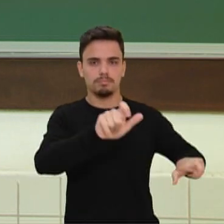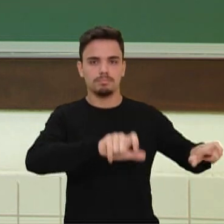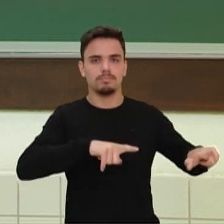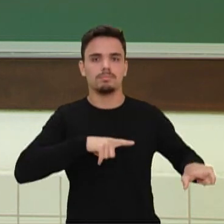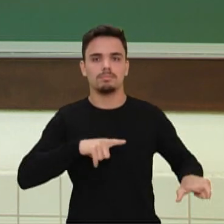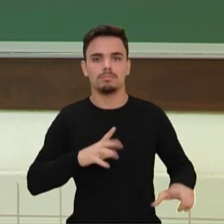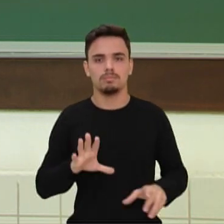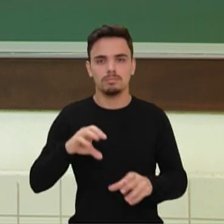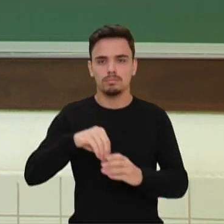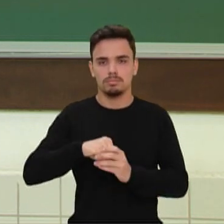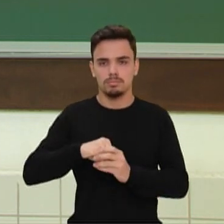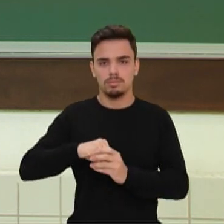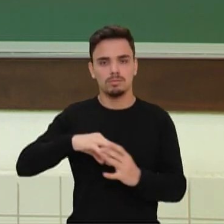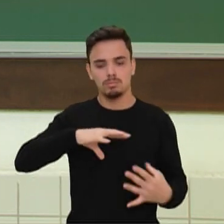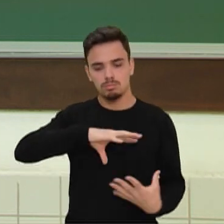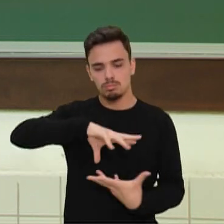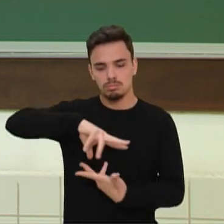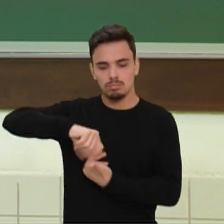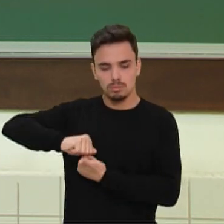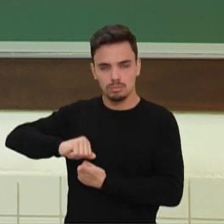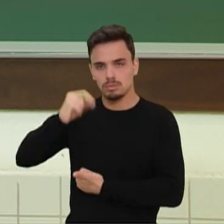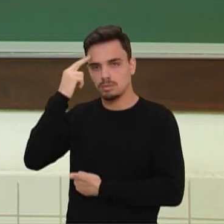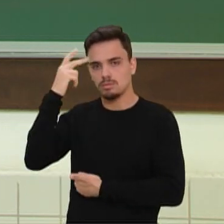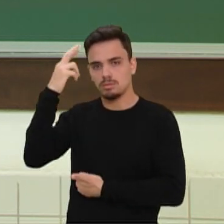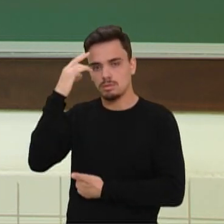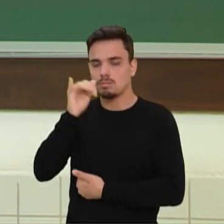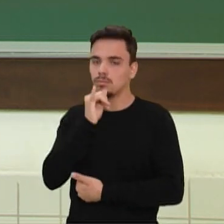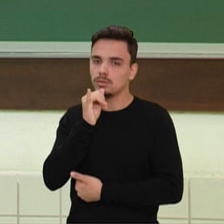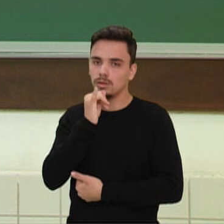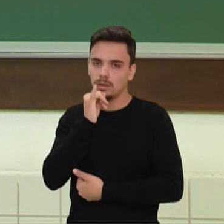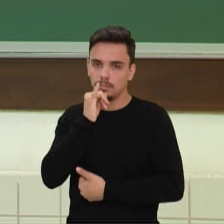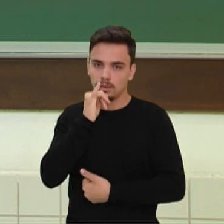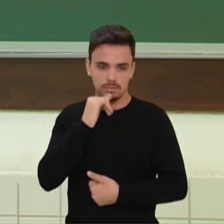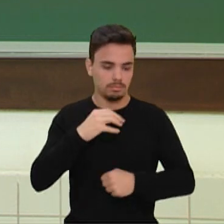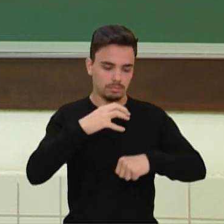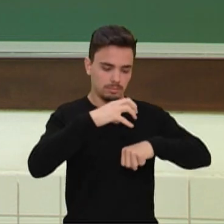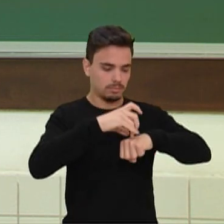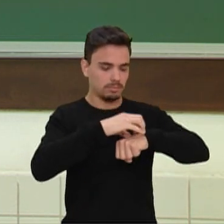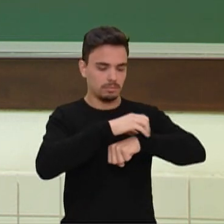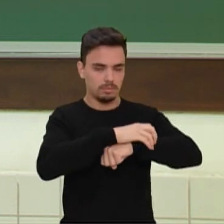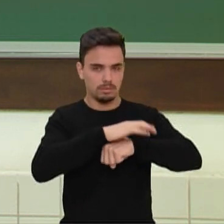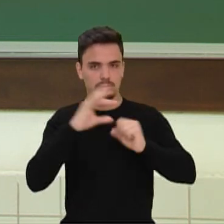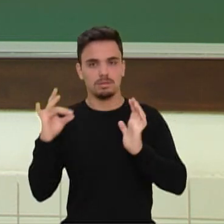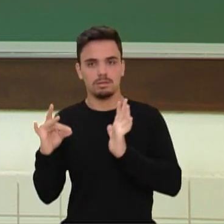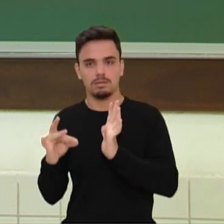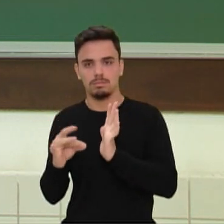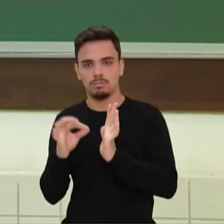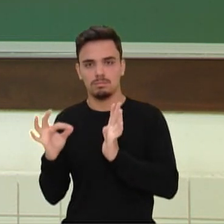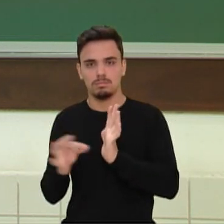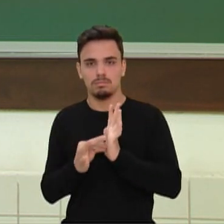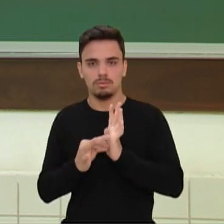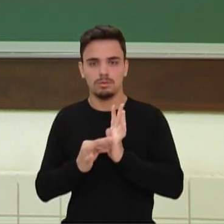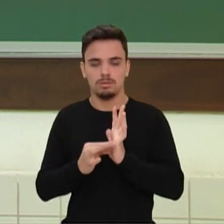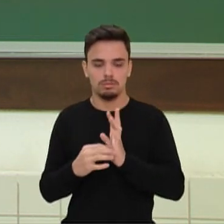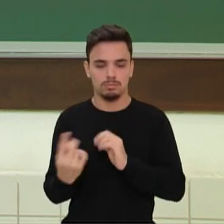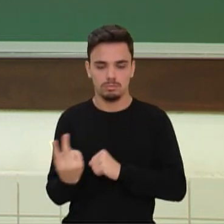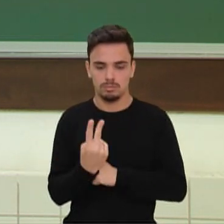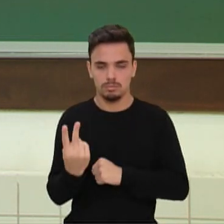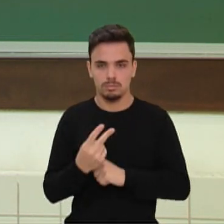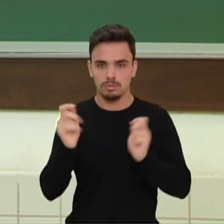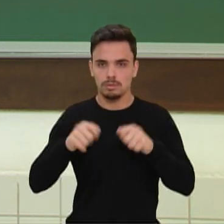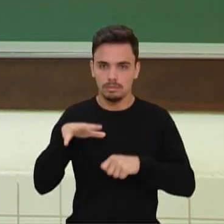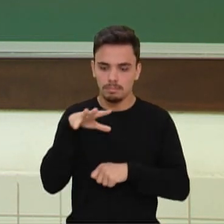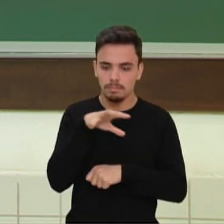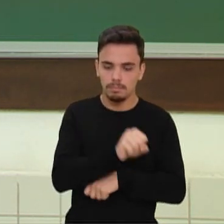o mundo natural. Por exemplo, a disputa entre a aranha e o mosquito. A aranha que consegue capturar